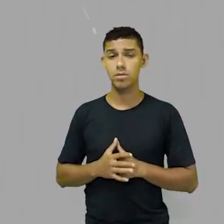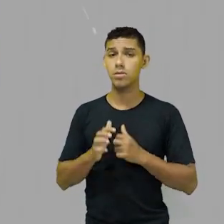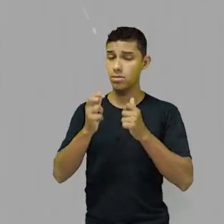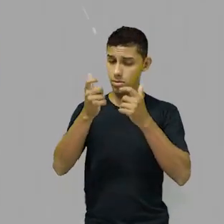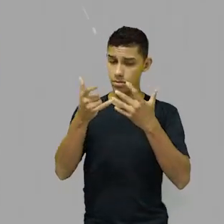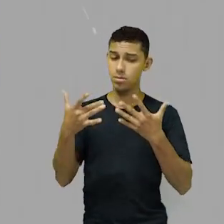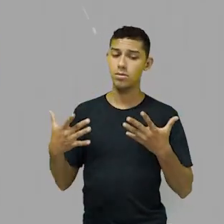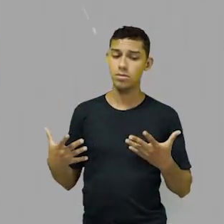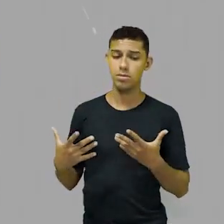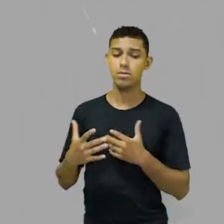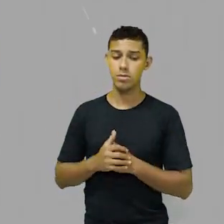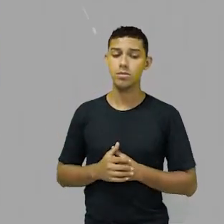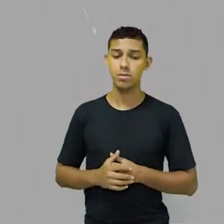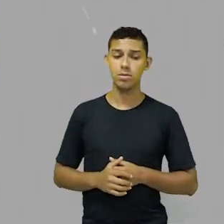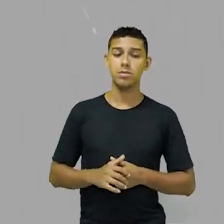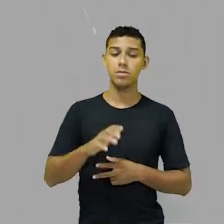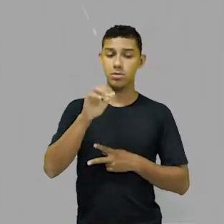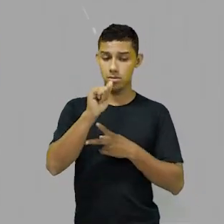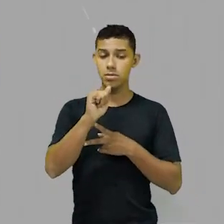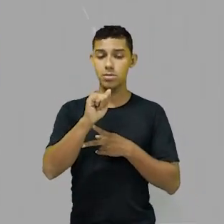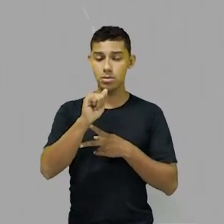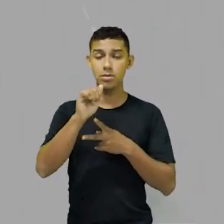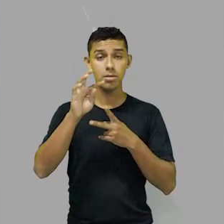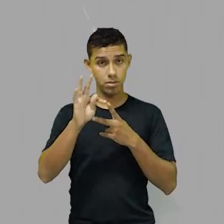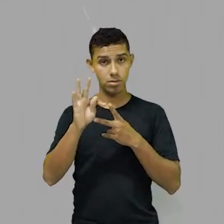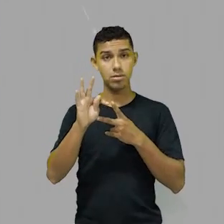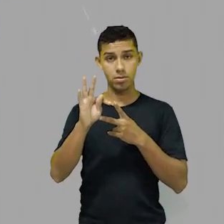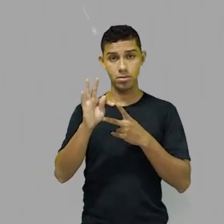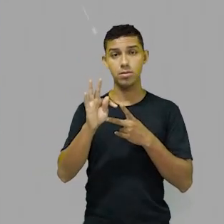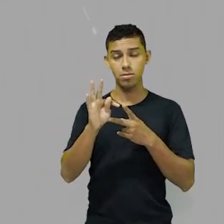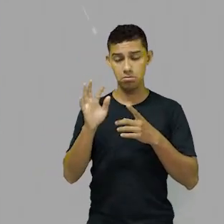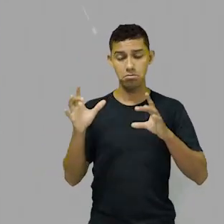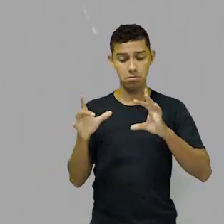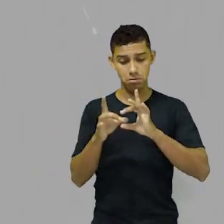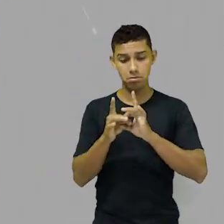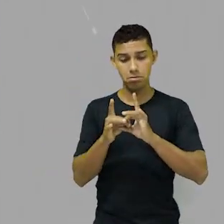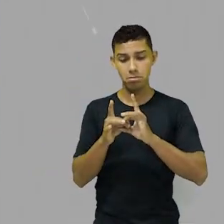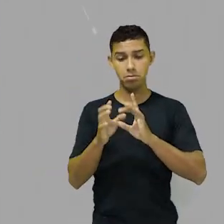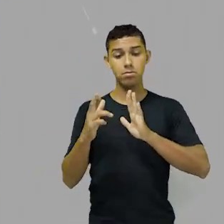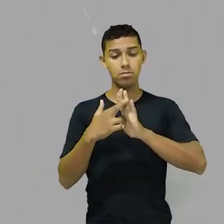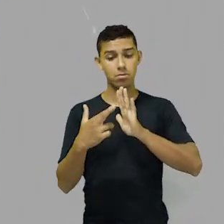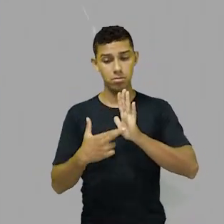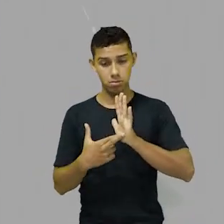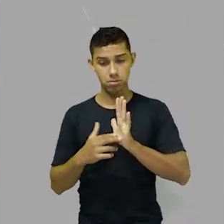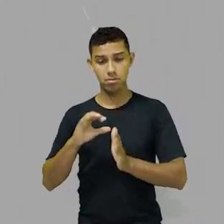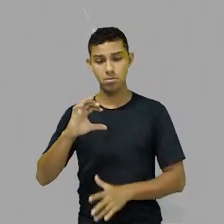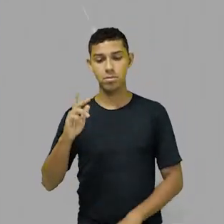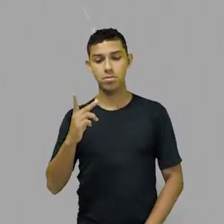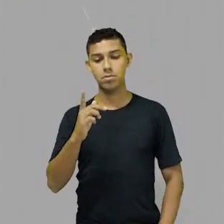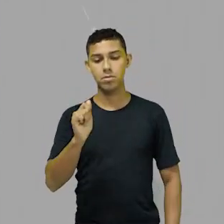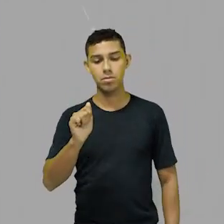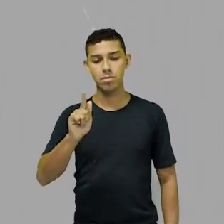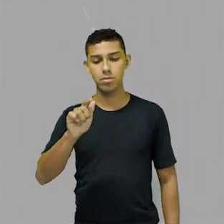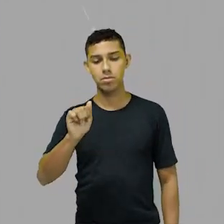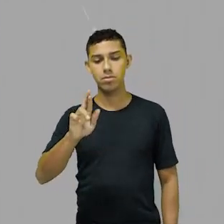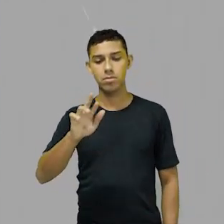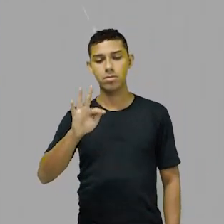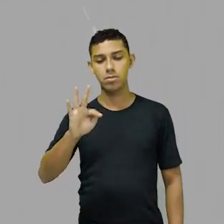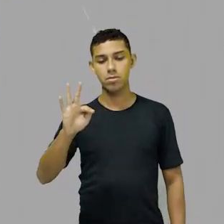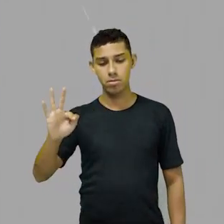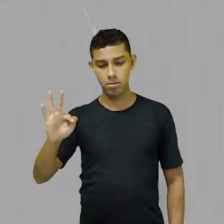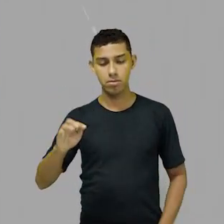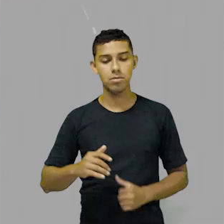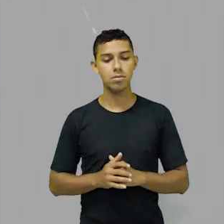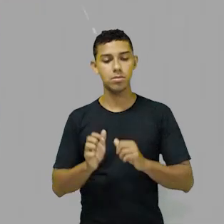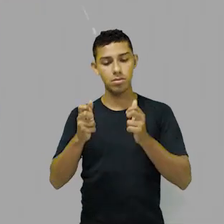para vocês, a adenina se liga com timina. Né? Essa é a regra de Chargaff. A adenina só se liga com timina.